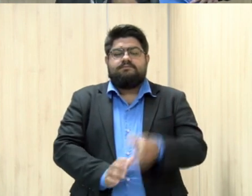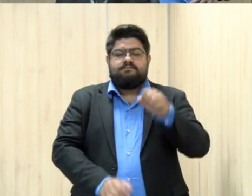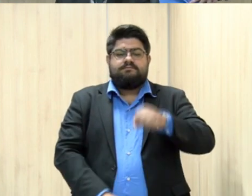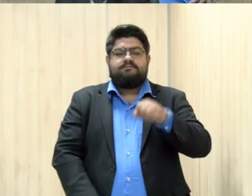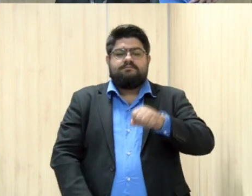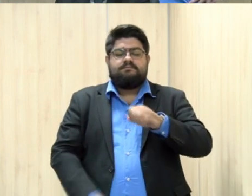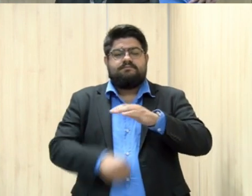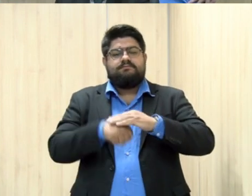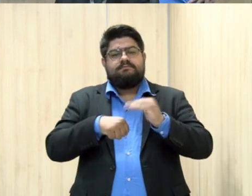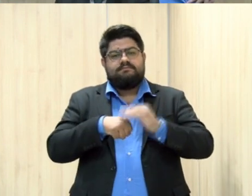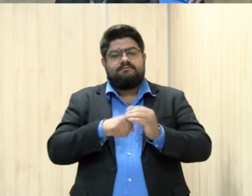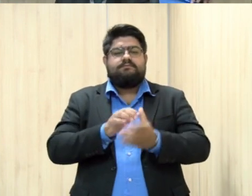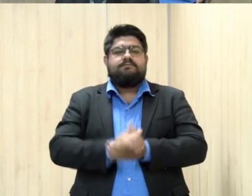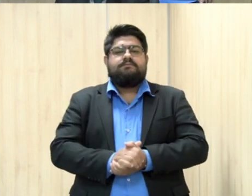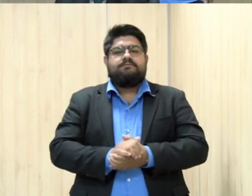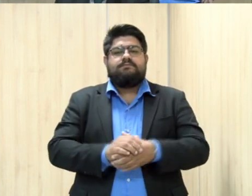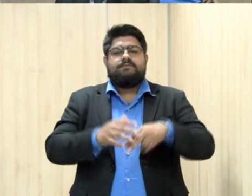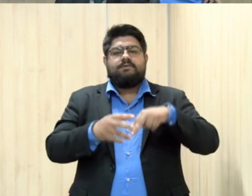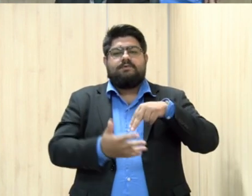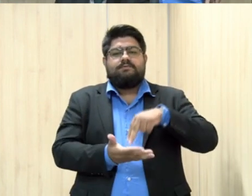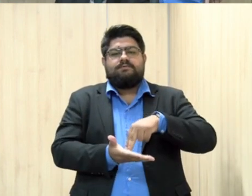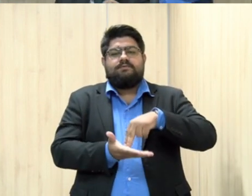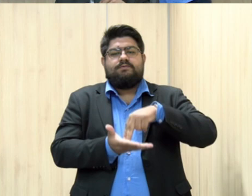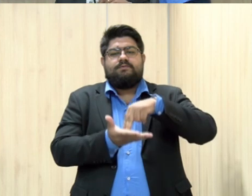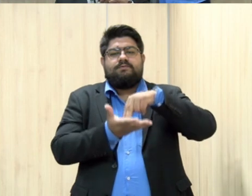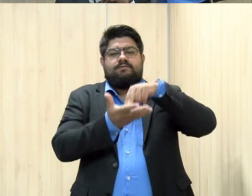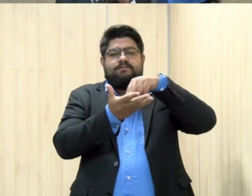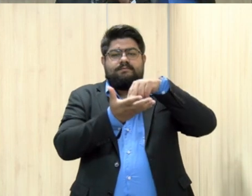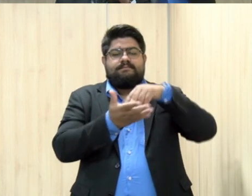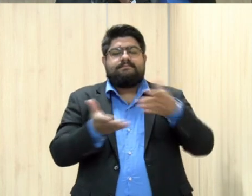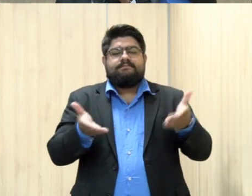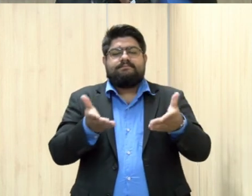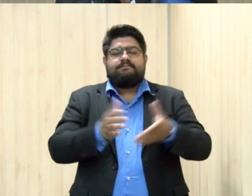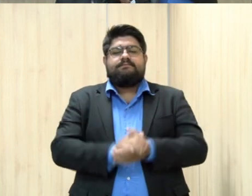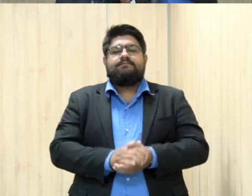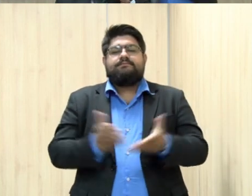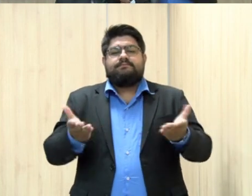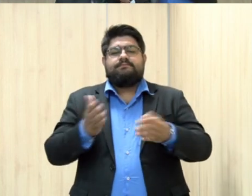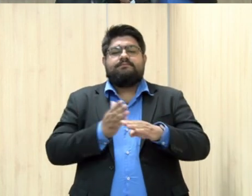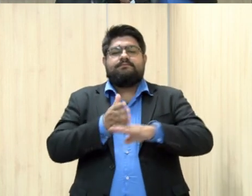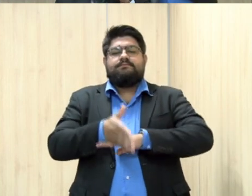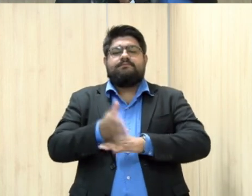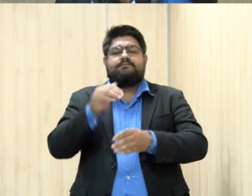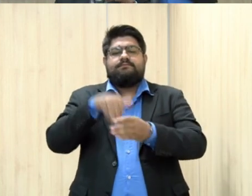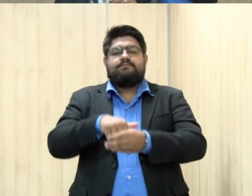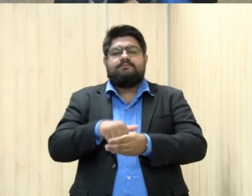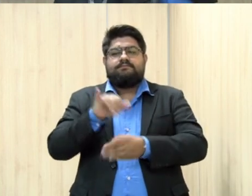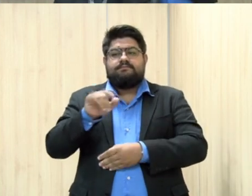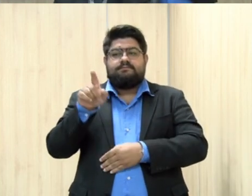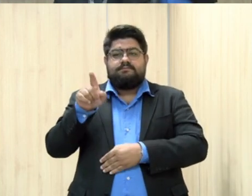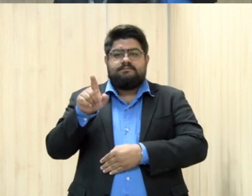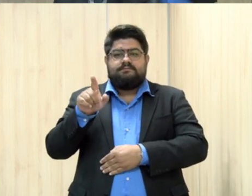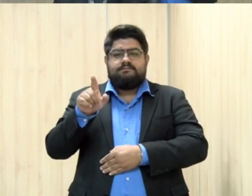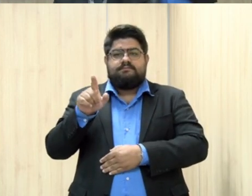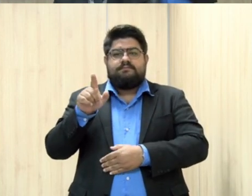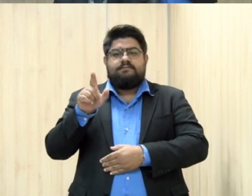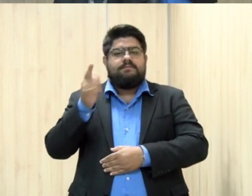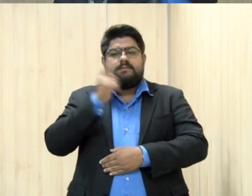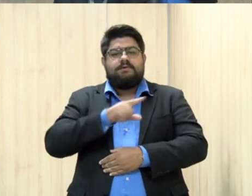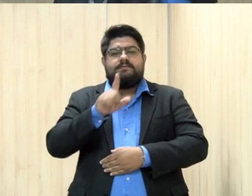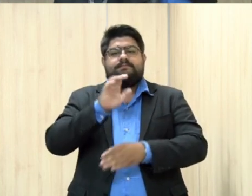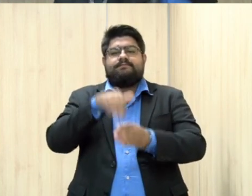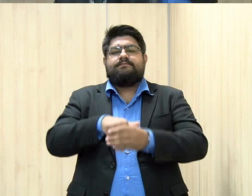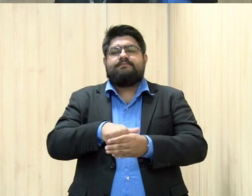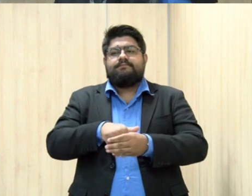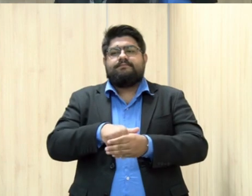ah ótimo não perfeito é porque nós vamos entrar na votação E aí se vossa excelência não conseguisse